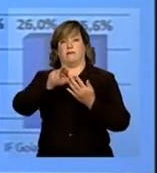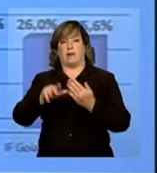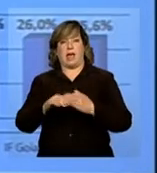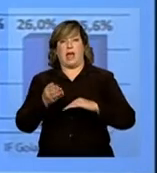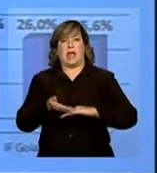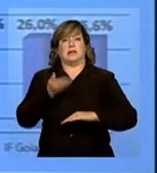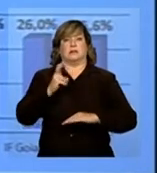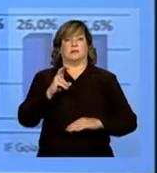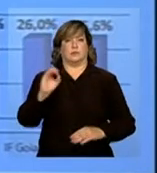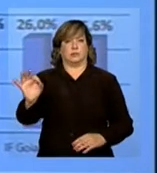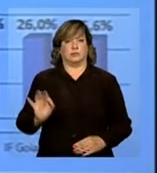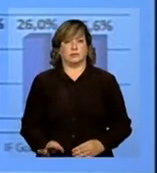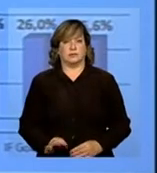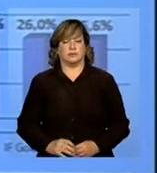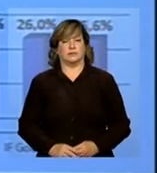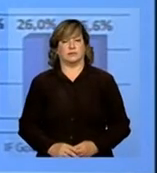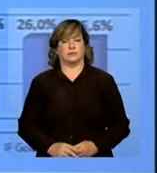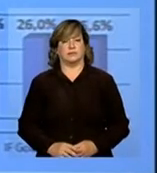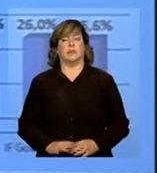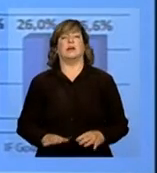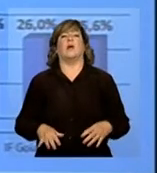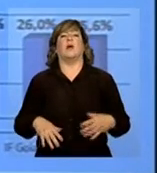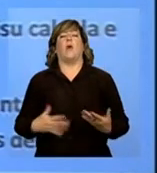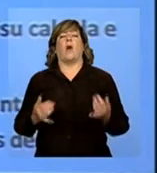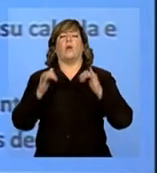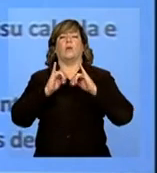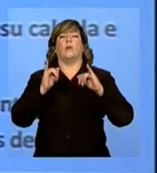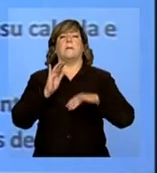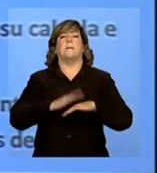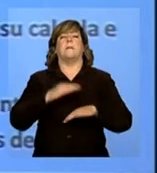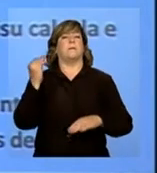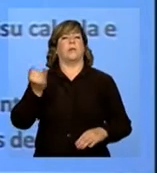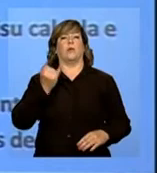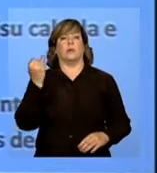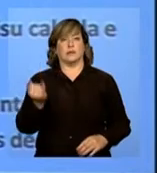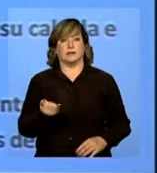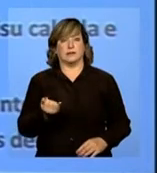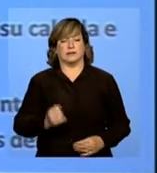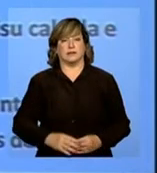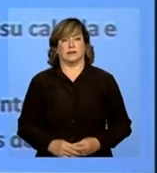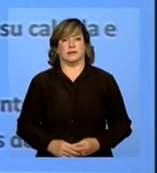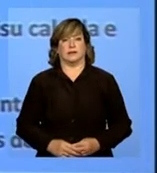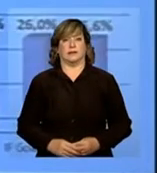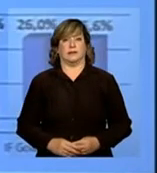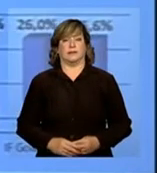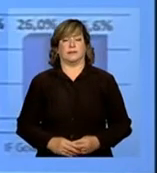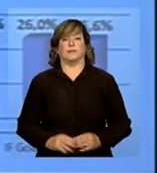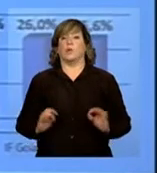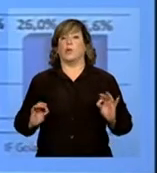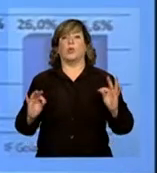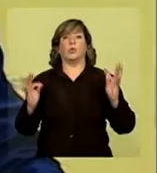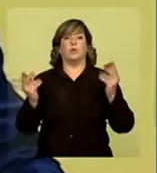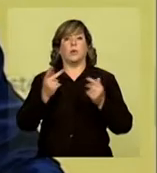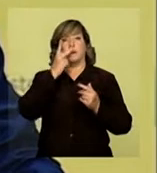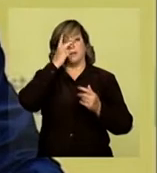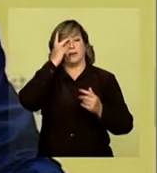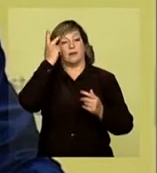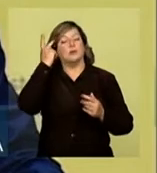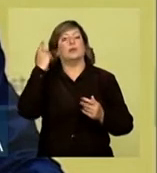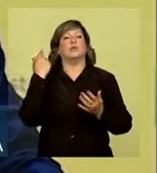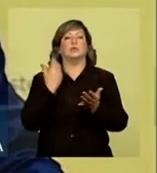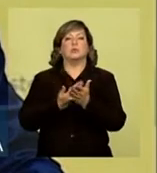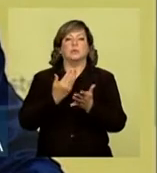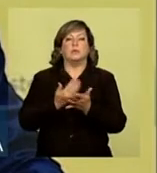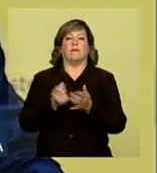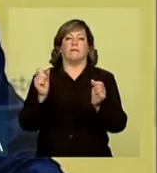acima de cinquenta por cento é bom Quais são os dados mais importantes a todos os estudantes que fizeram